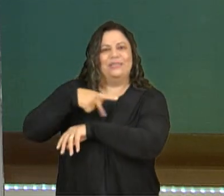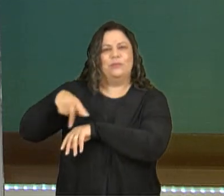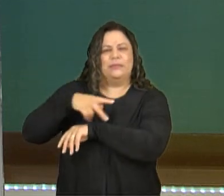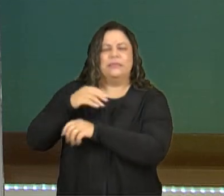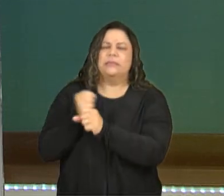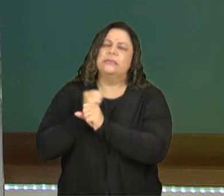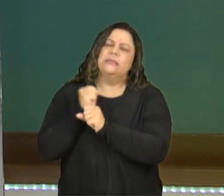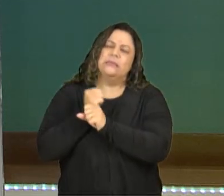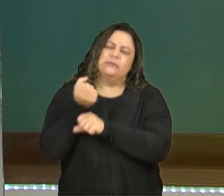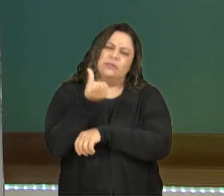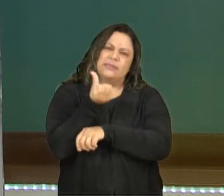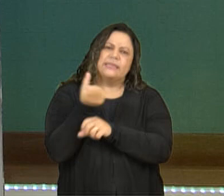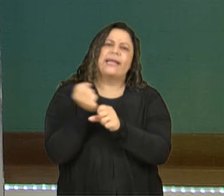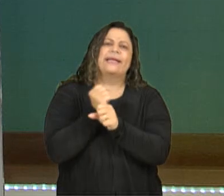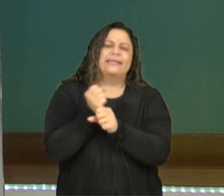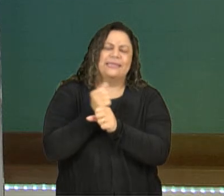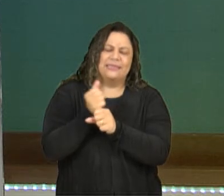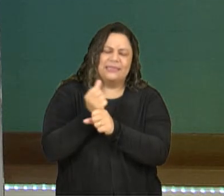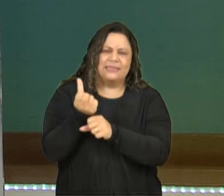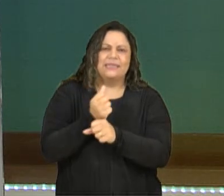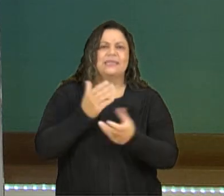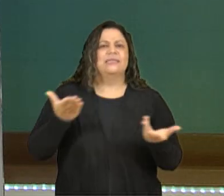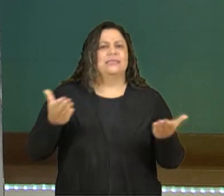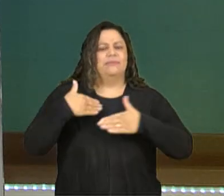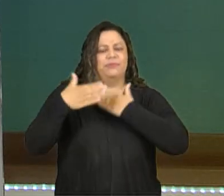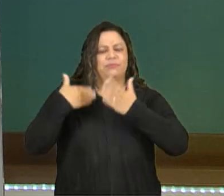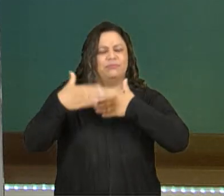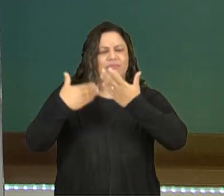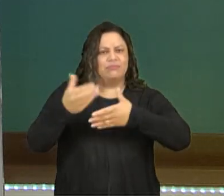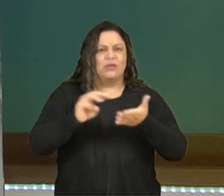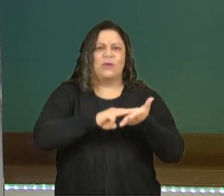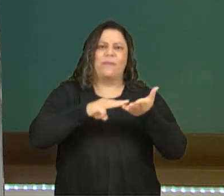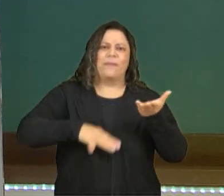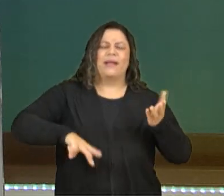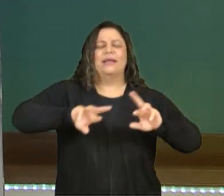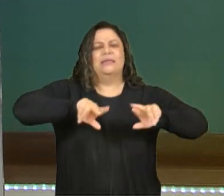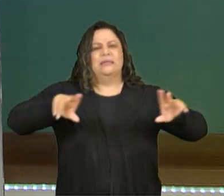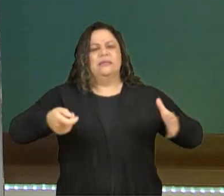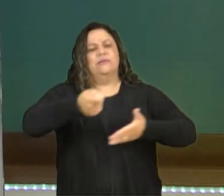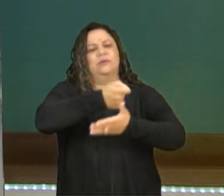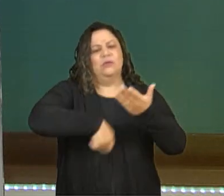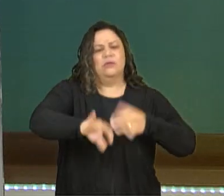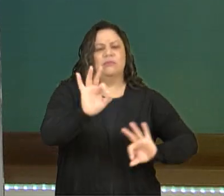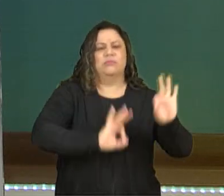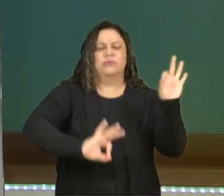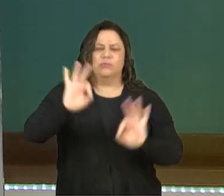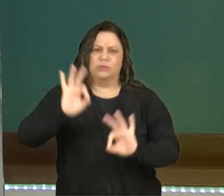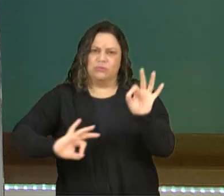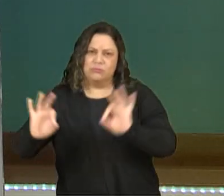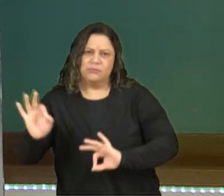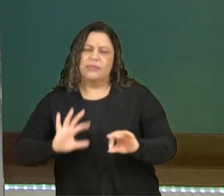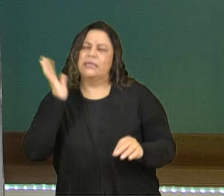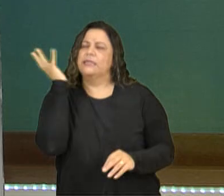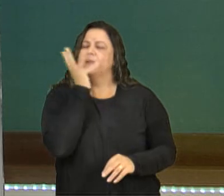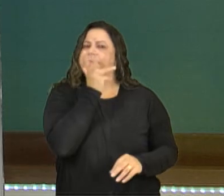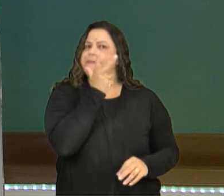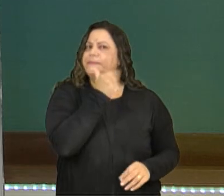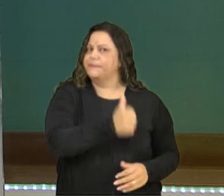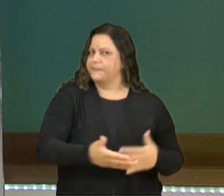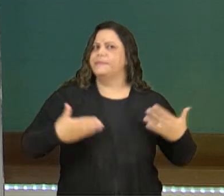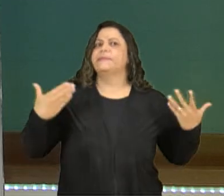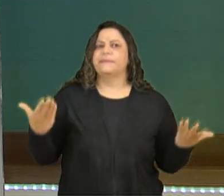6 anos para praticar essa execução, que uma metodologia que foi assinada, organizada e